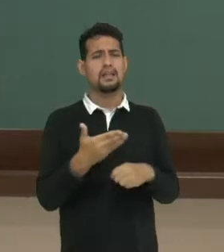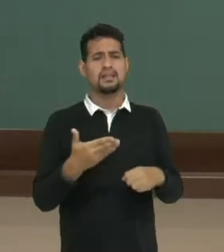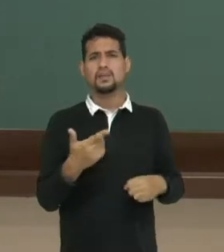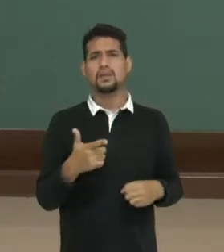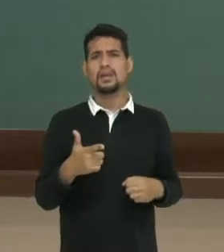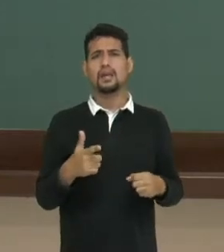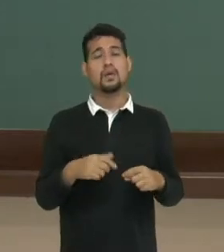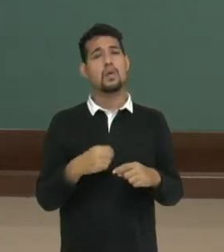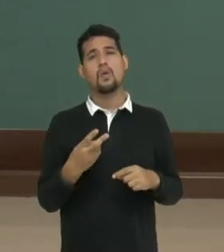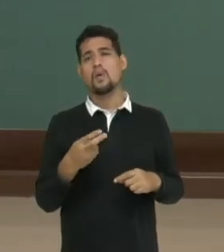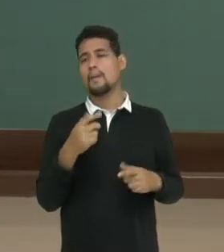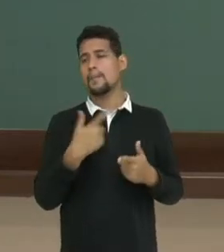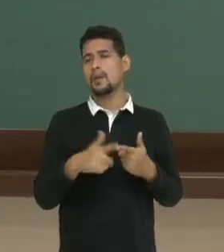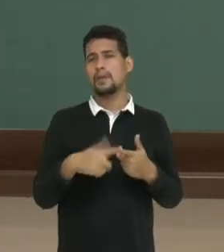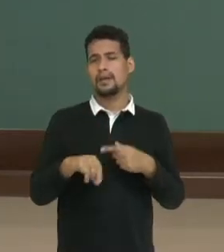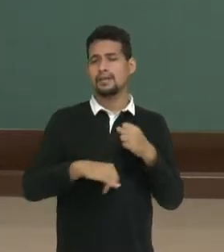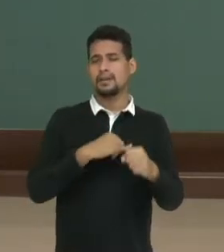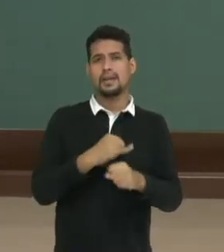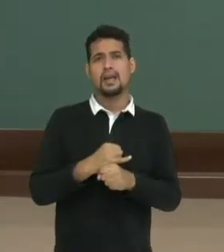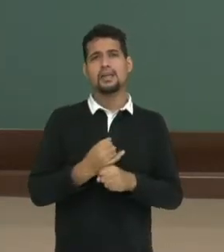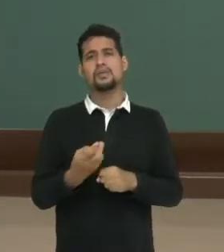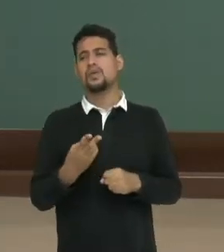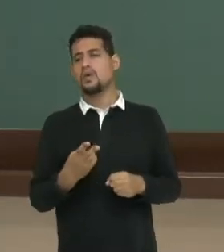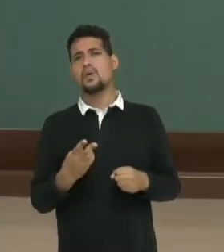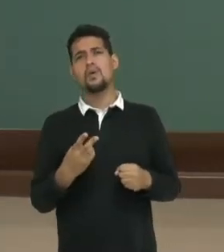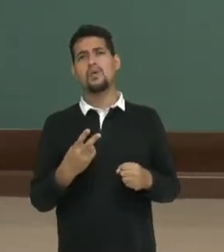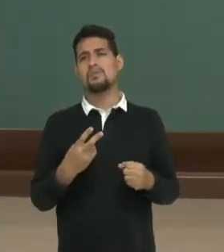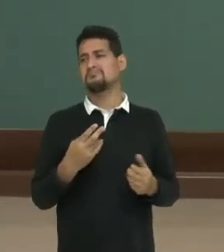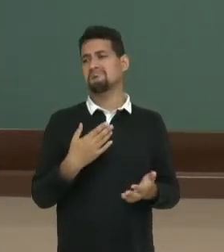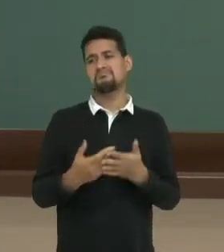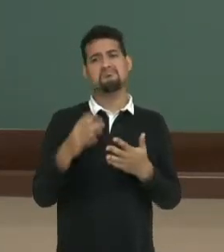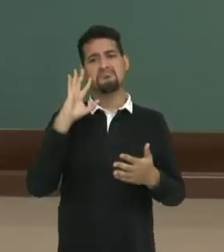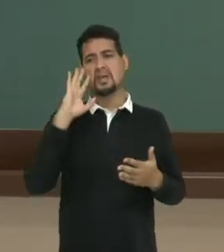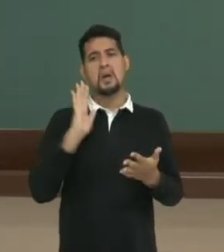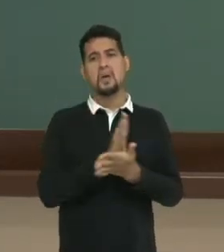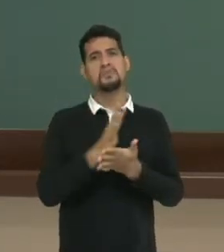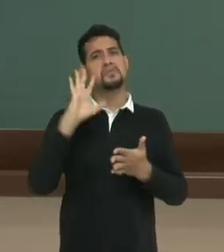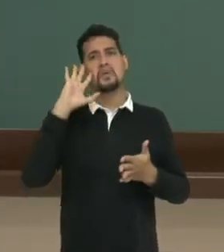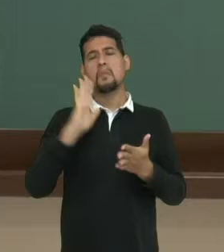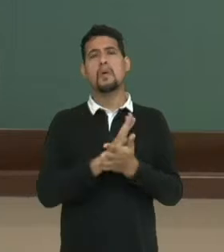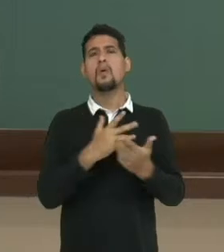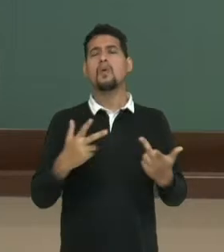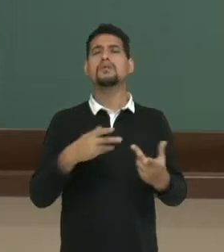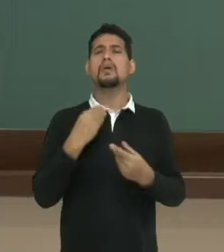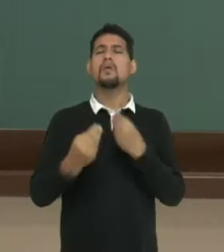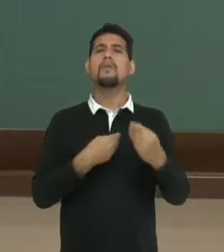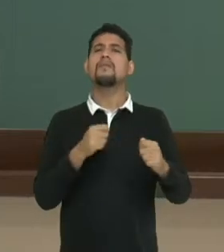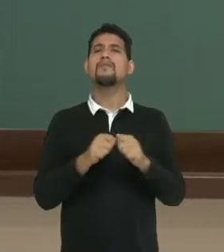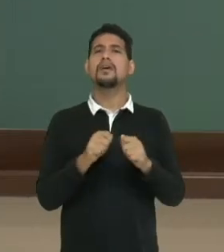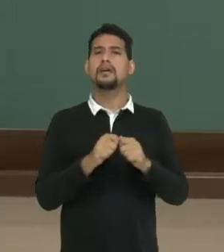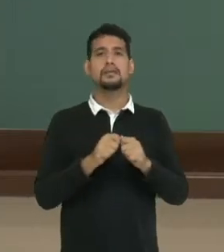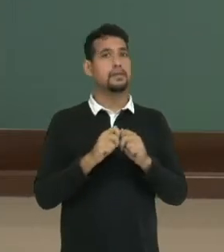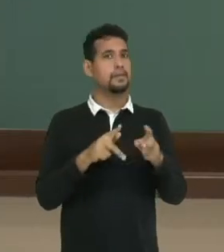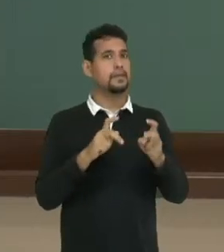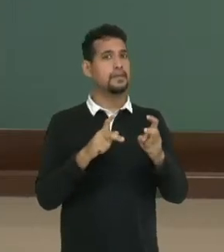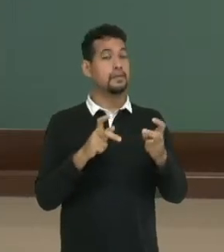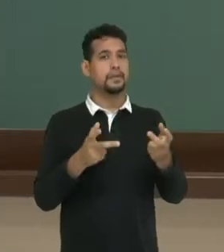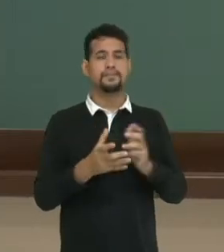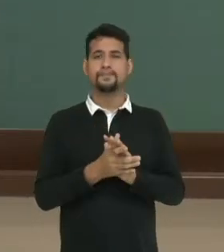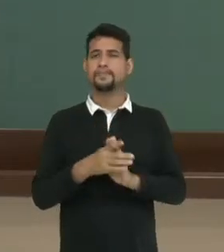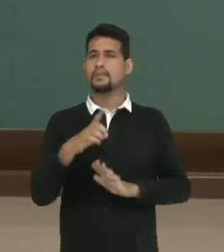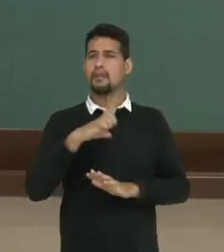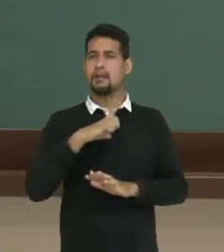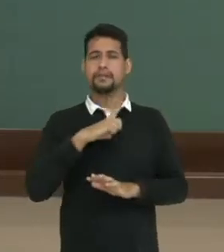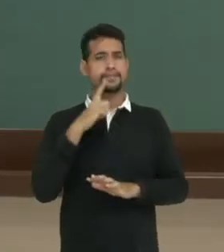oscilou a internet, ou caiu a plataforma digital no dia que eu fui fazer o meu texto, como proceder? Vejam, existe